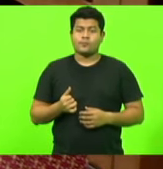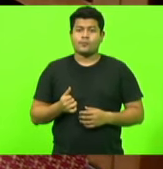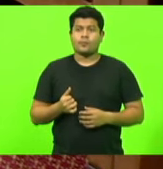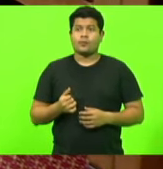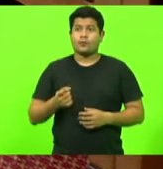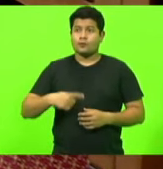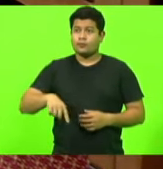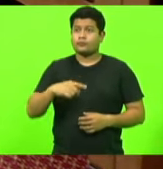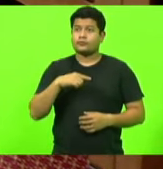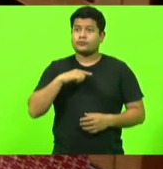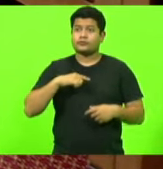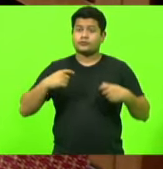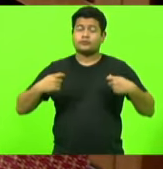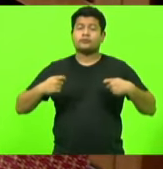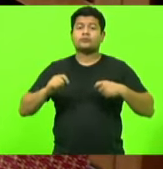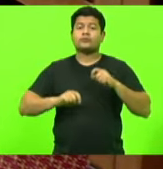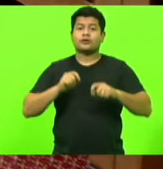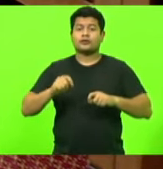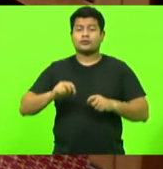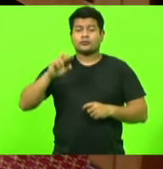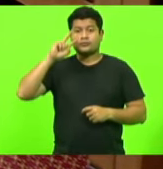Nós temos que reconhecer que houve